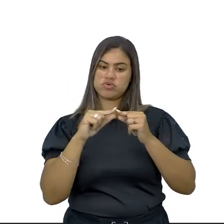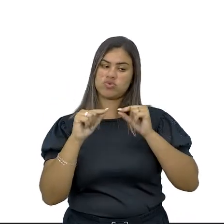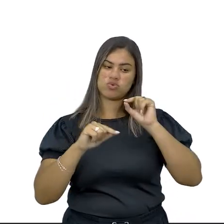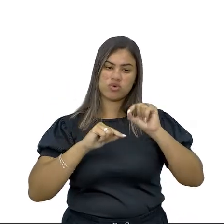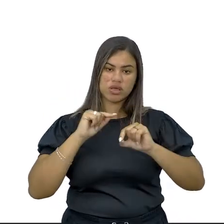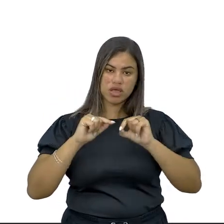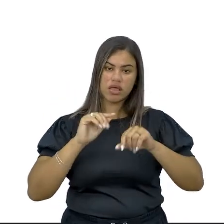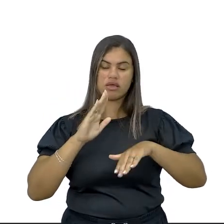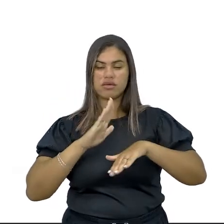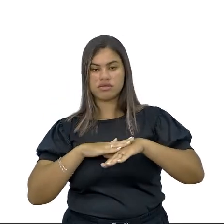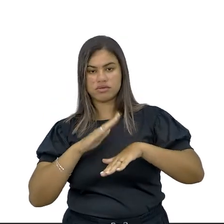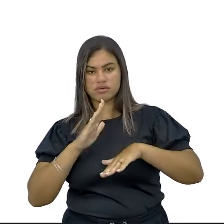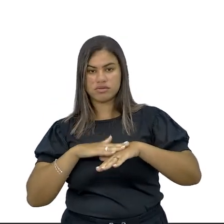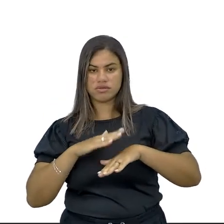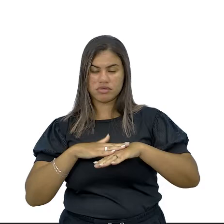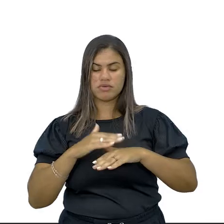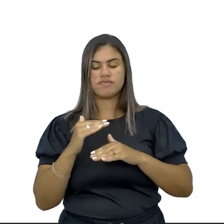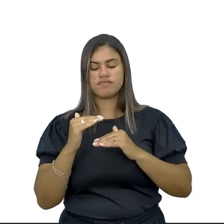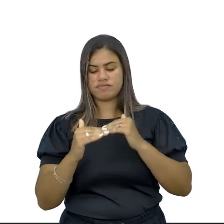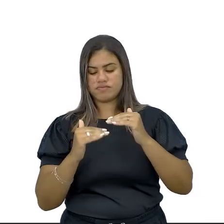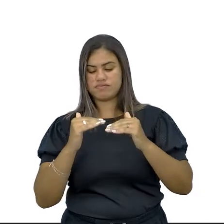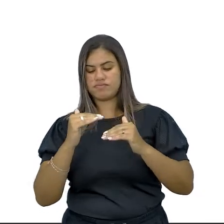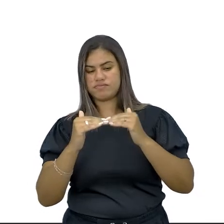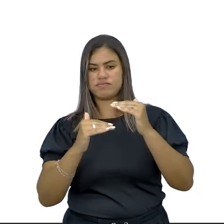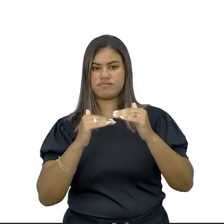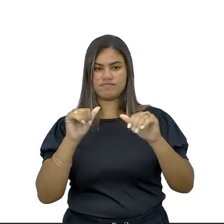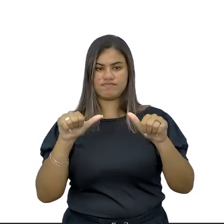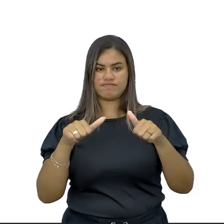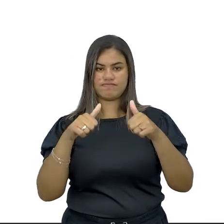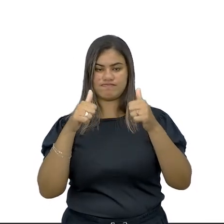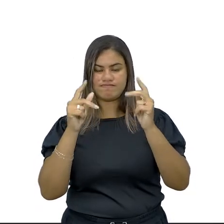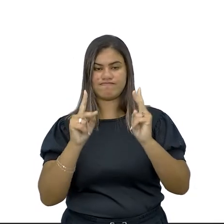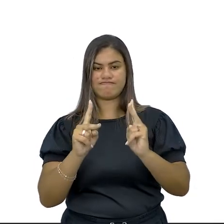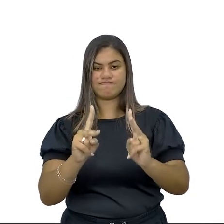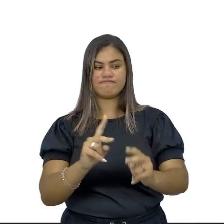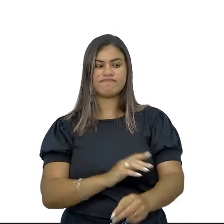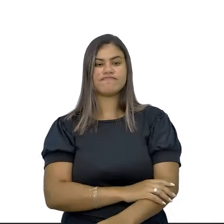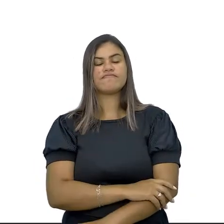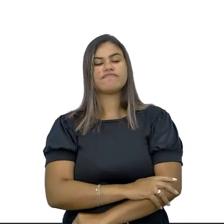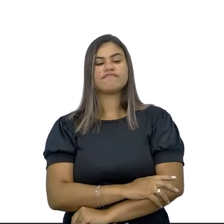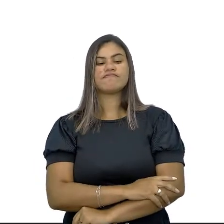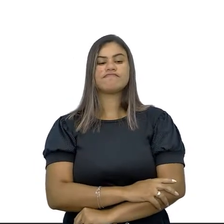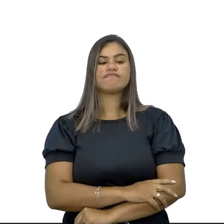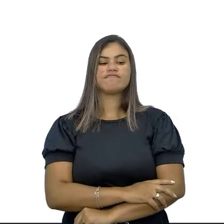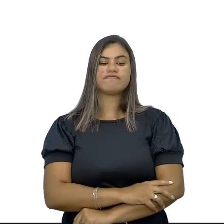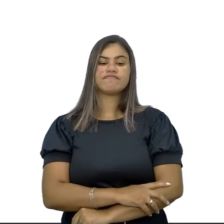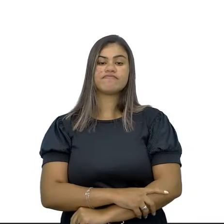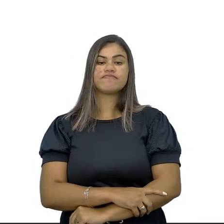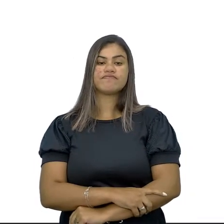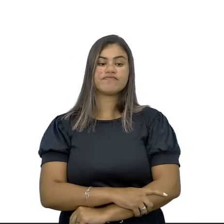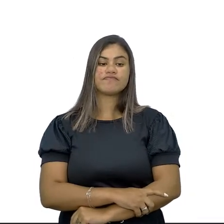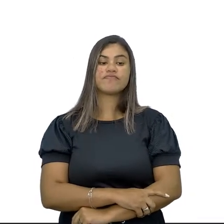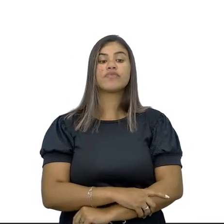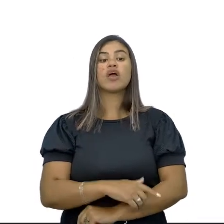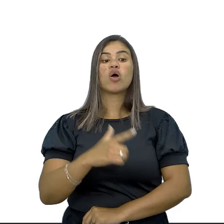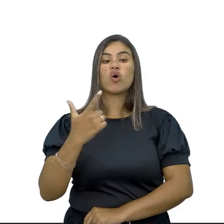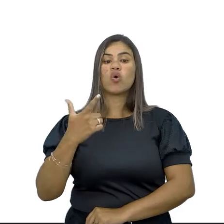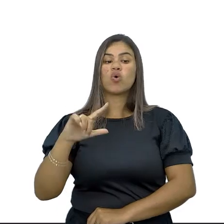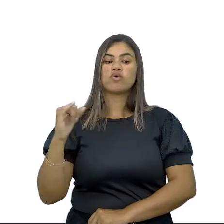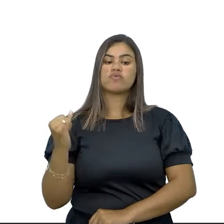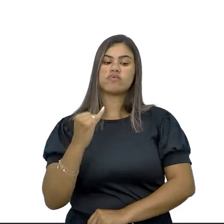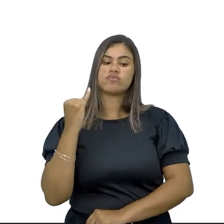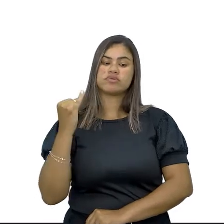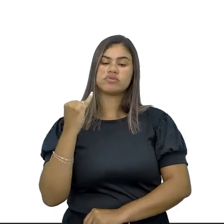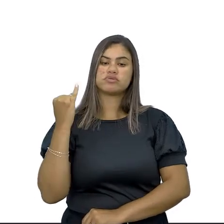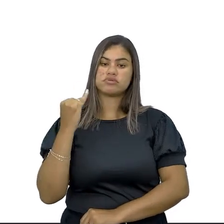nosso processo de autodesenvolvimento e de melhoria contínua, não é mesmo? Bom, outra informação importante